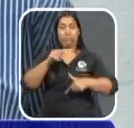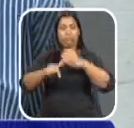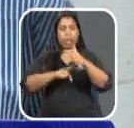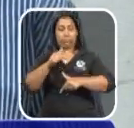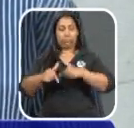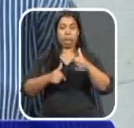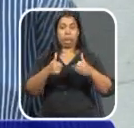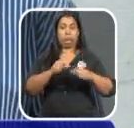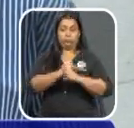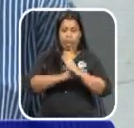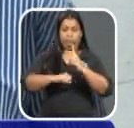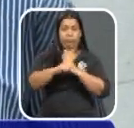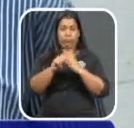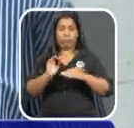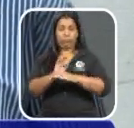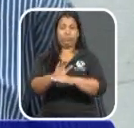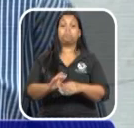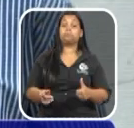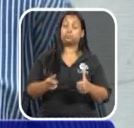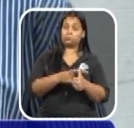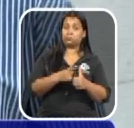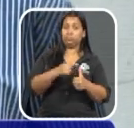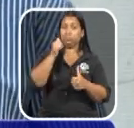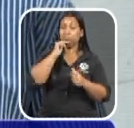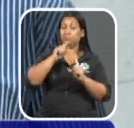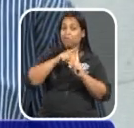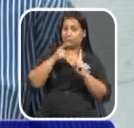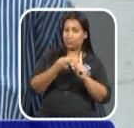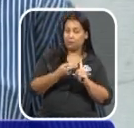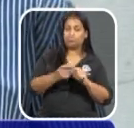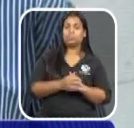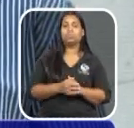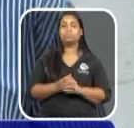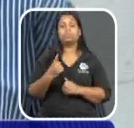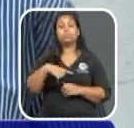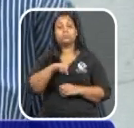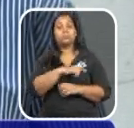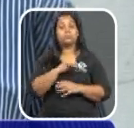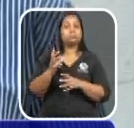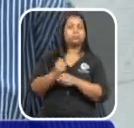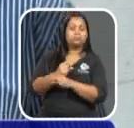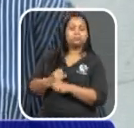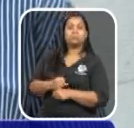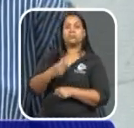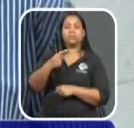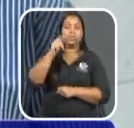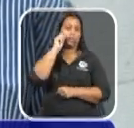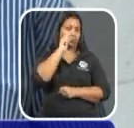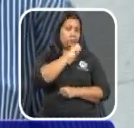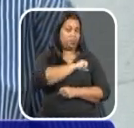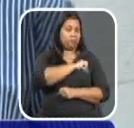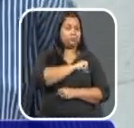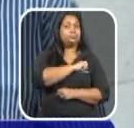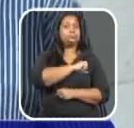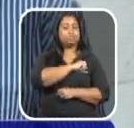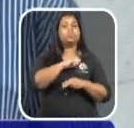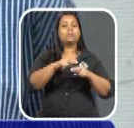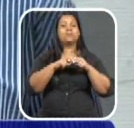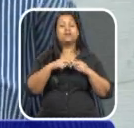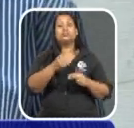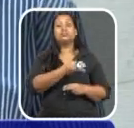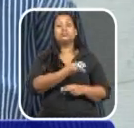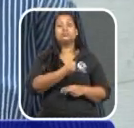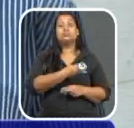assistência social. O primeiro deles, as gestantes, né? Nós fizemos um levantamento no município de São José do Rio Preto, onde através desse número